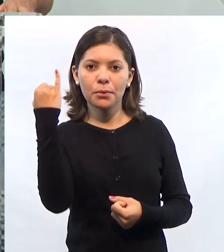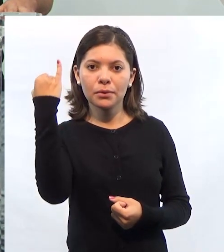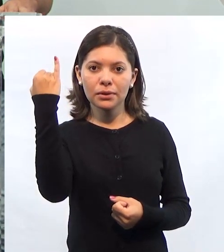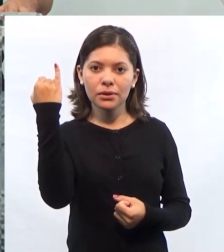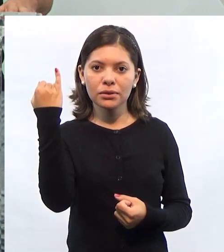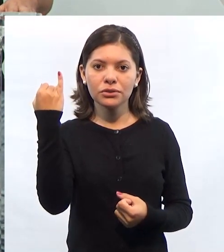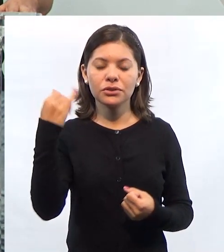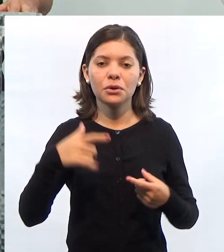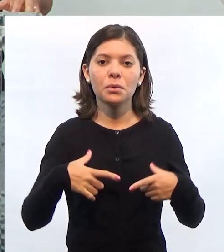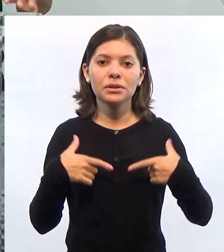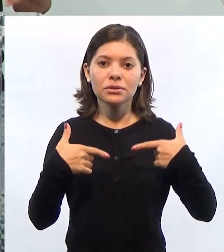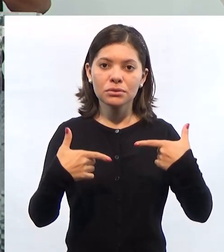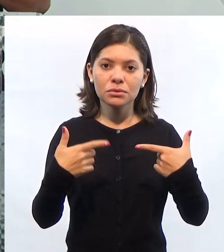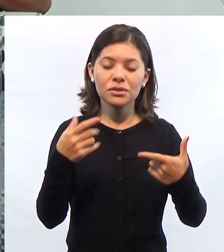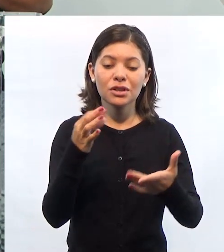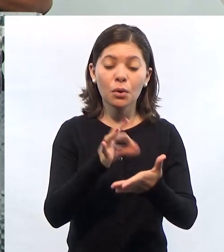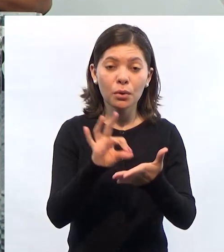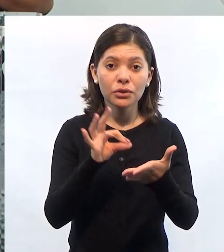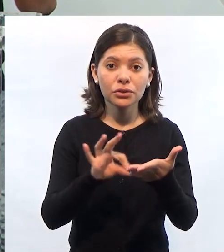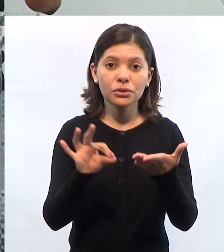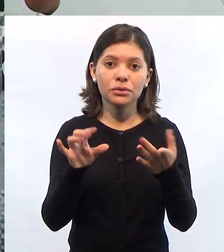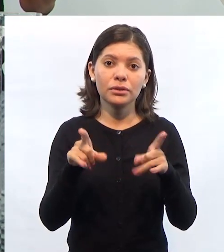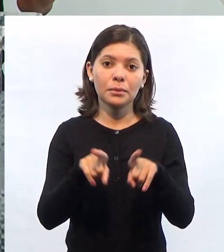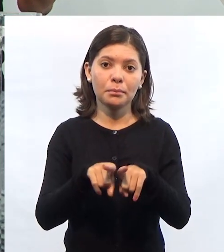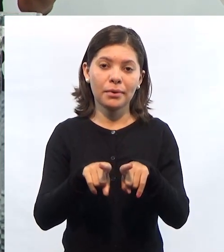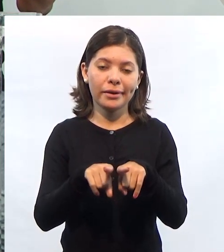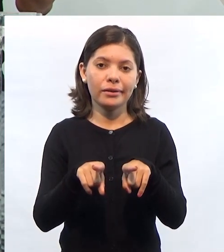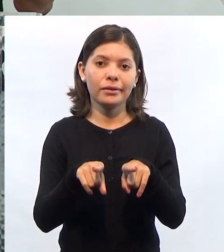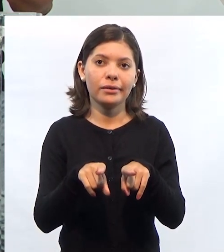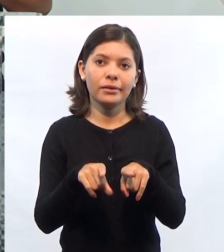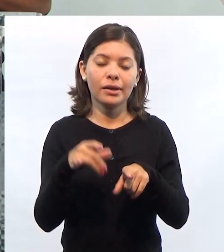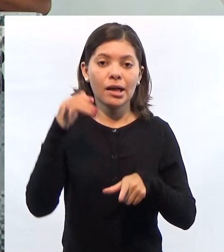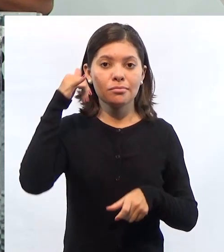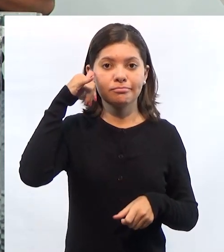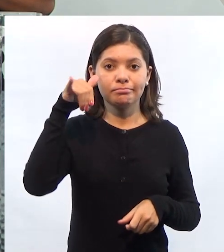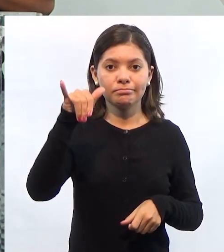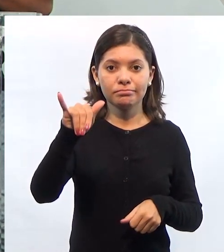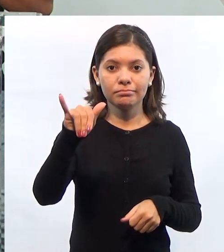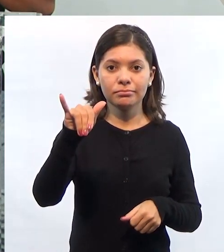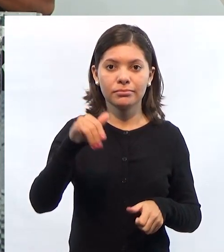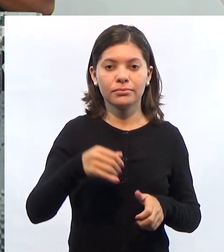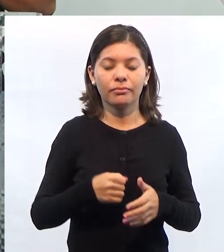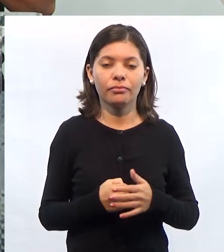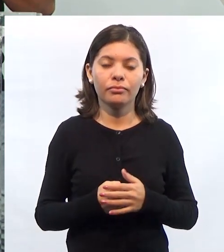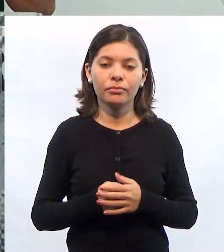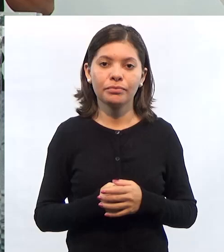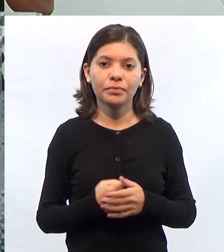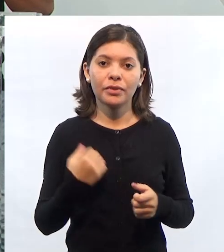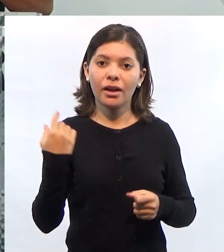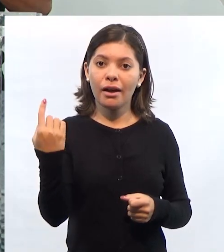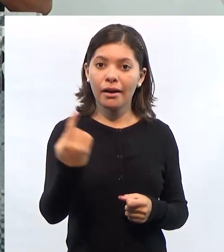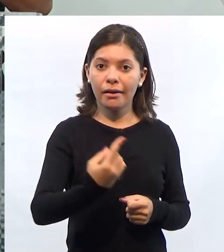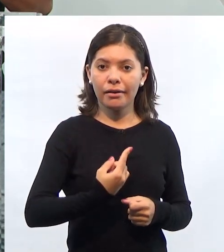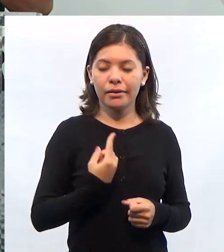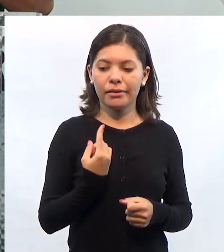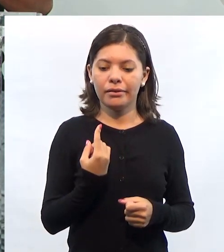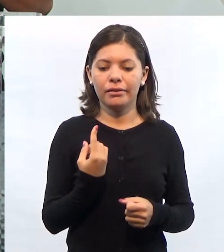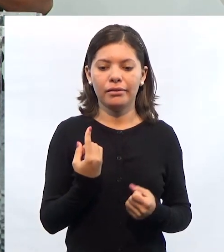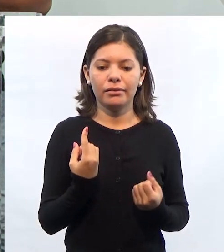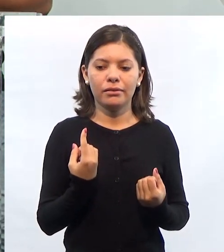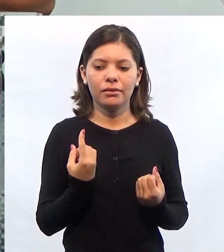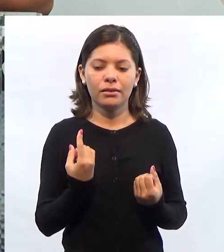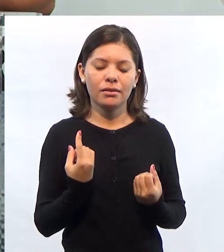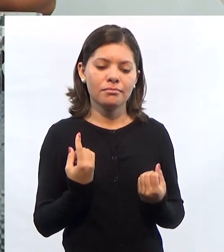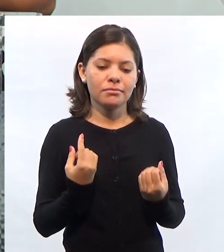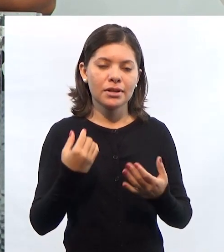ações corretivas também é ações preventivas ao a gente aconteceu esse